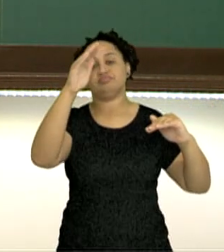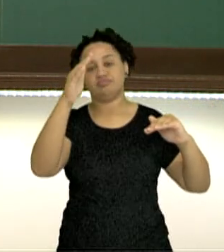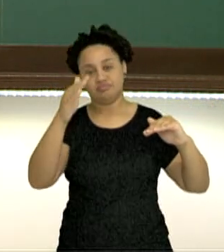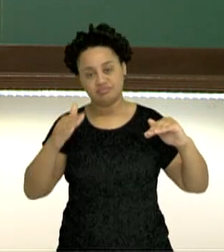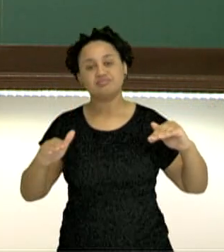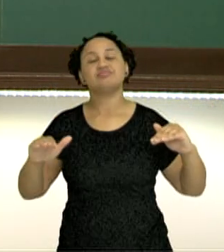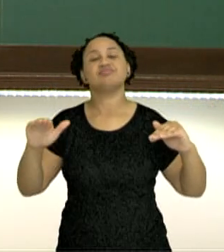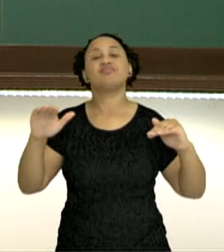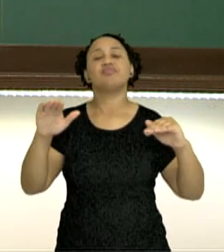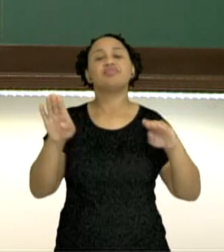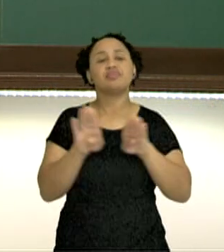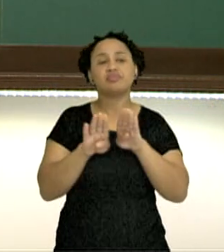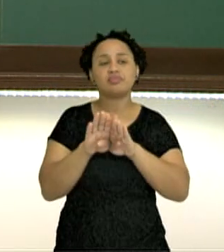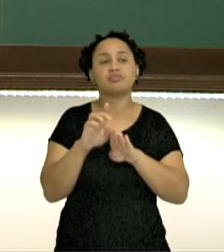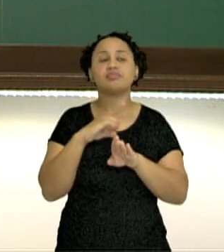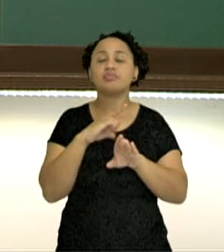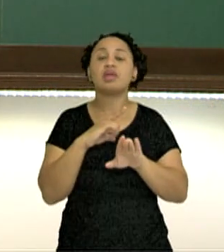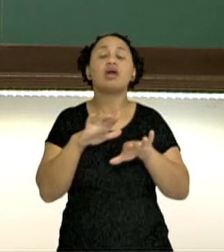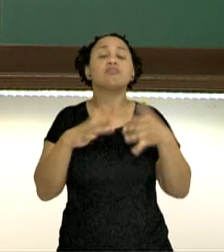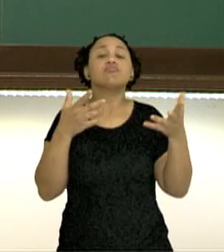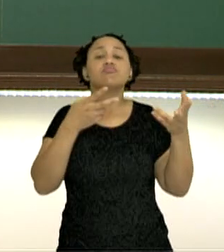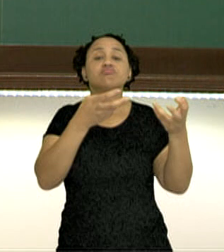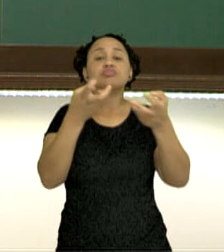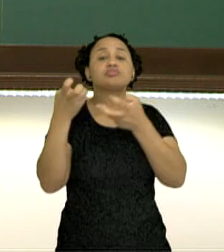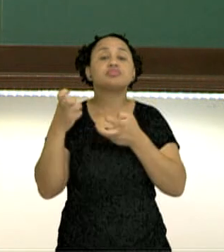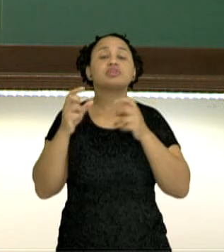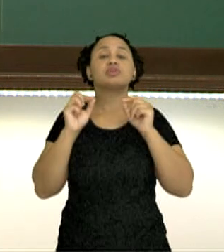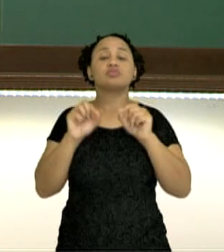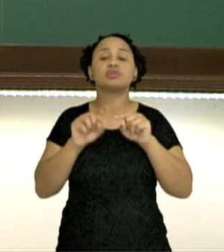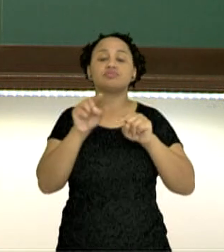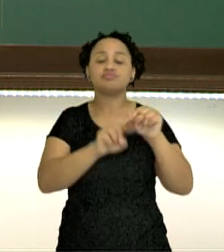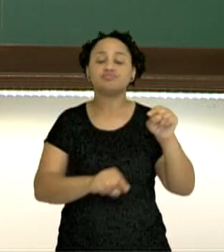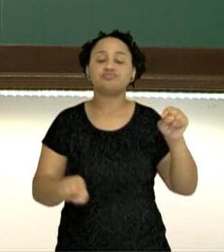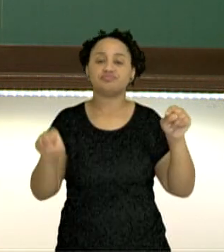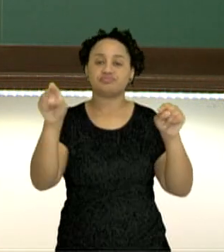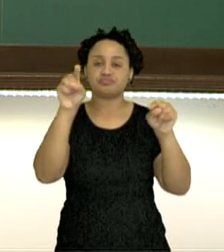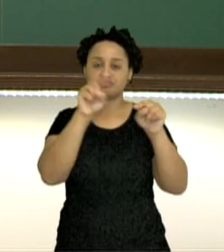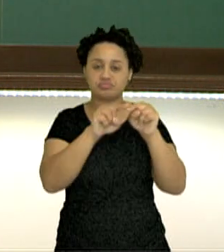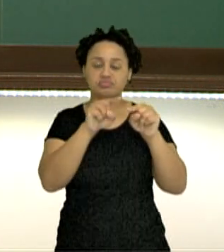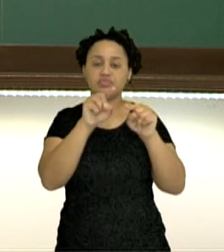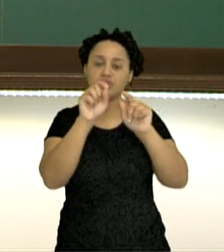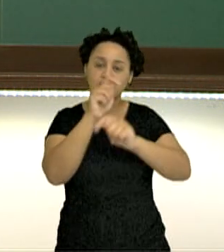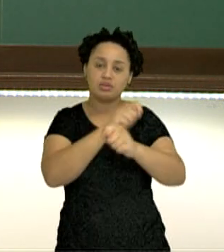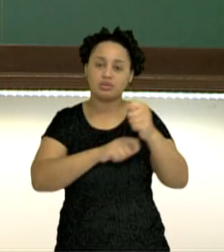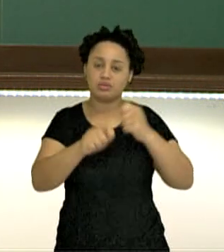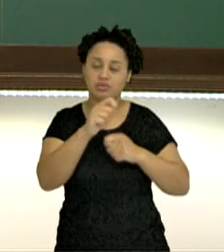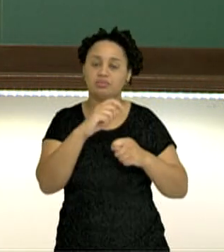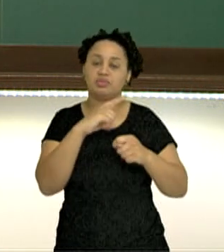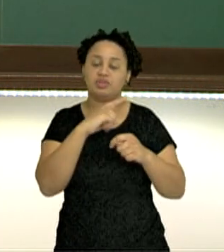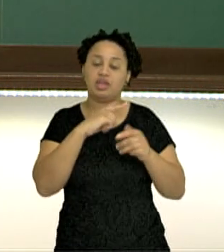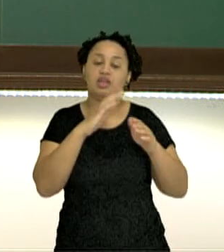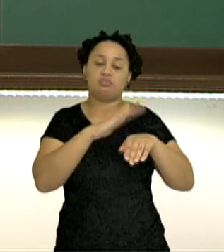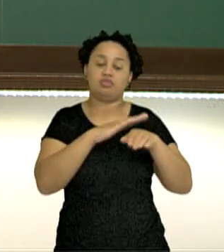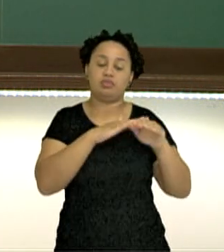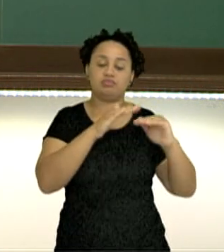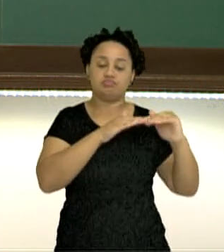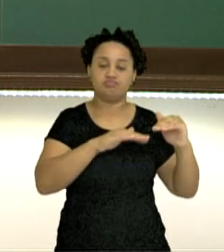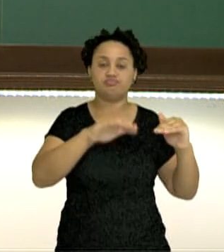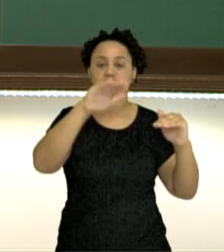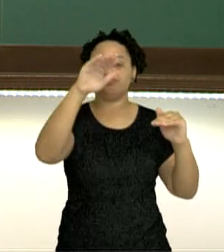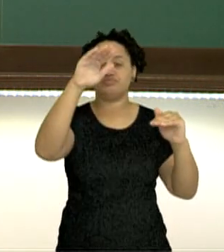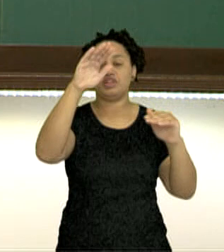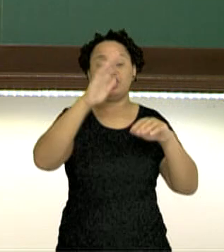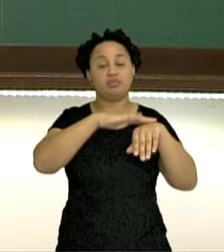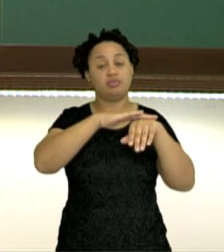da economia. E nós vamos perceber que o ciclo econômico, ele é composto por momentos de crescimento e de